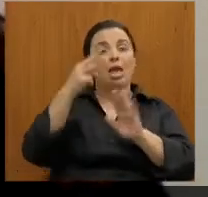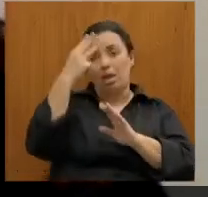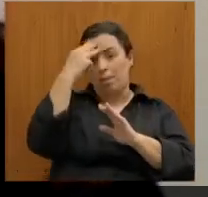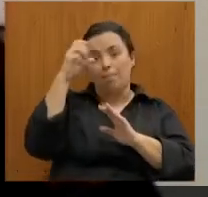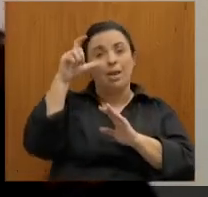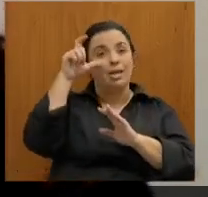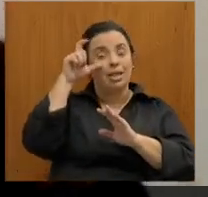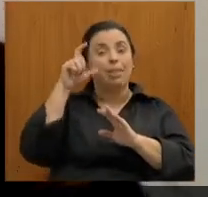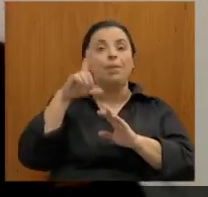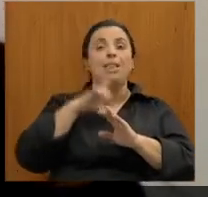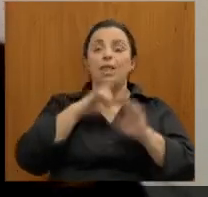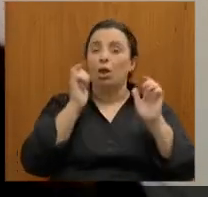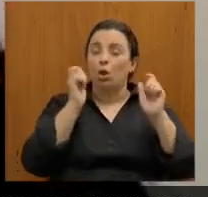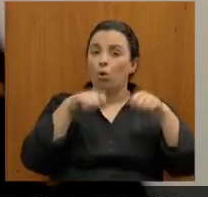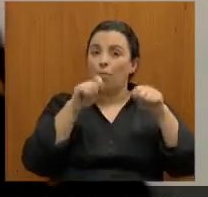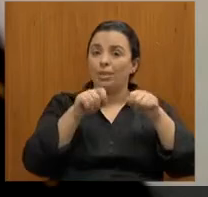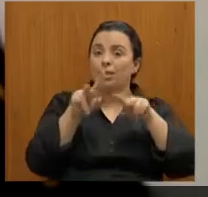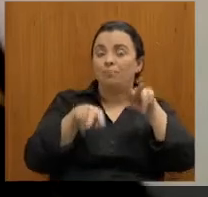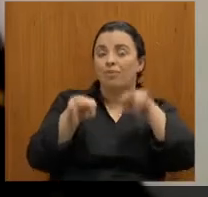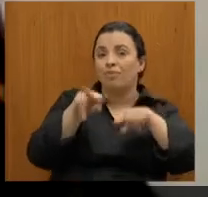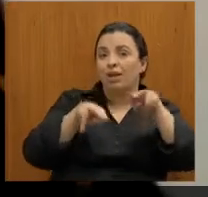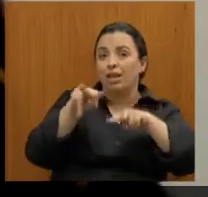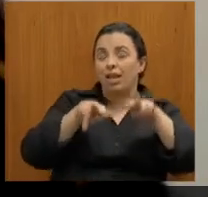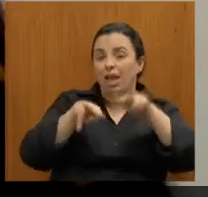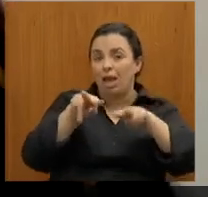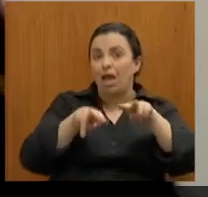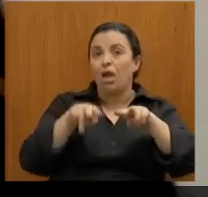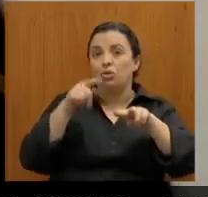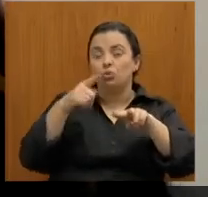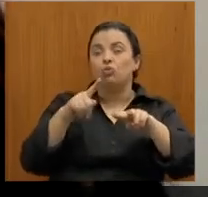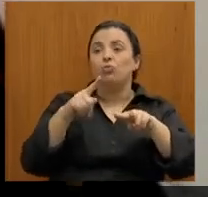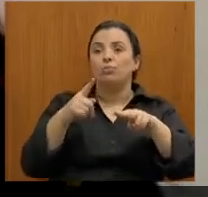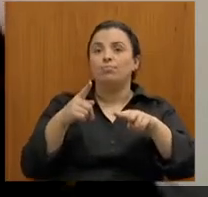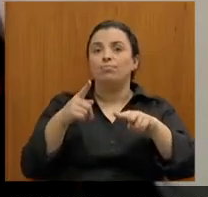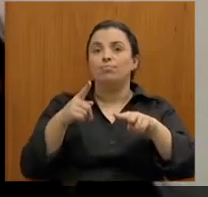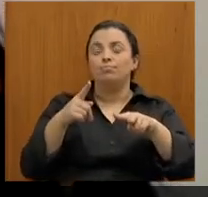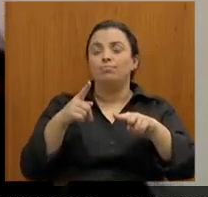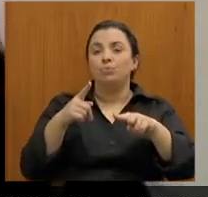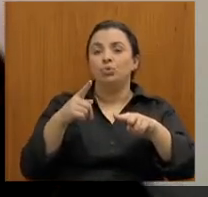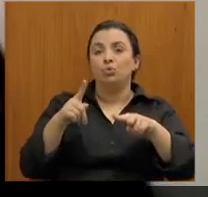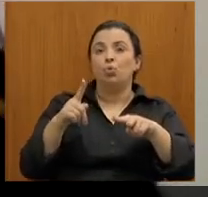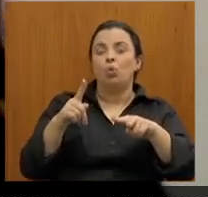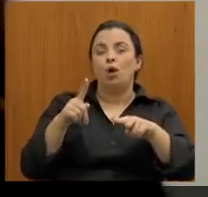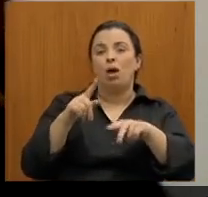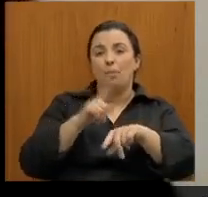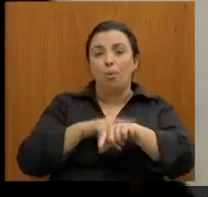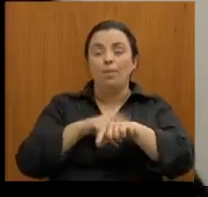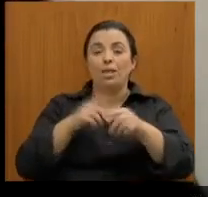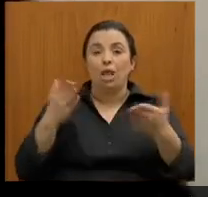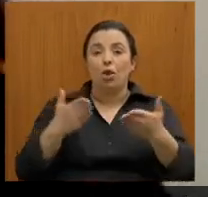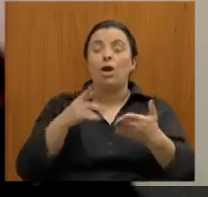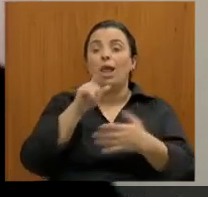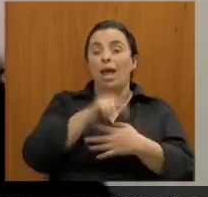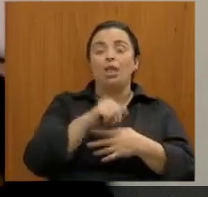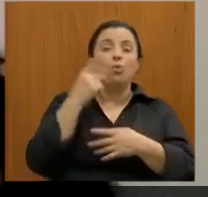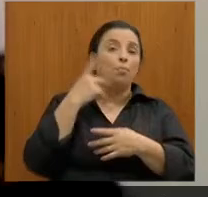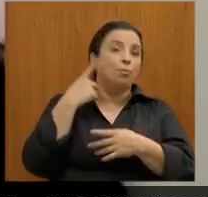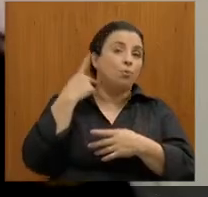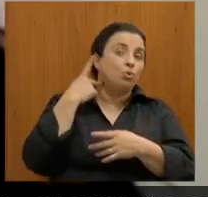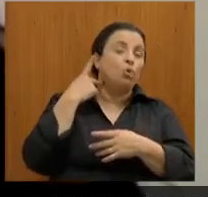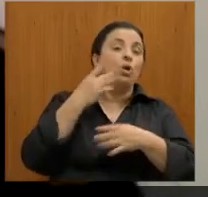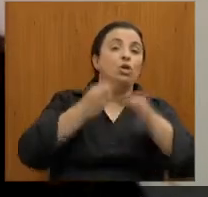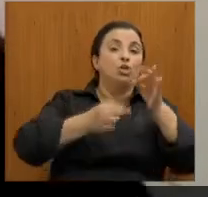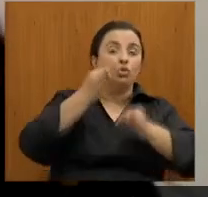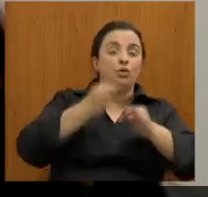competência para análise da situação que você narra é do juiz e do promotor de justiça de Caratinga mas eu gostaria de